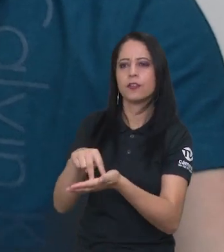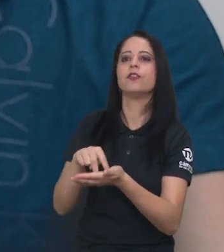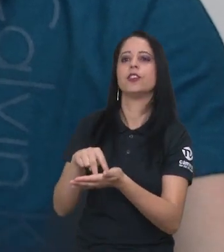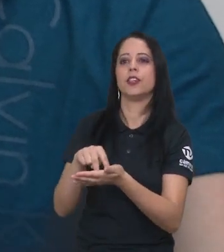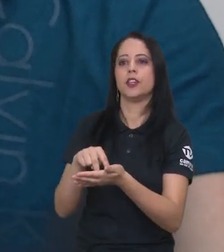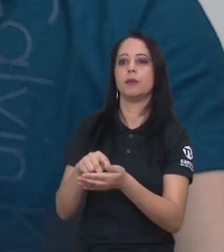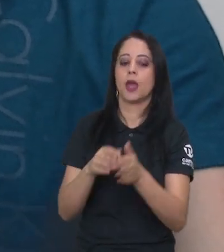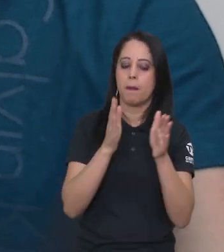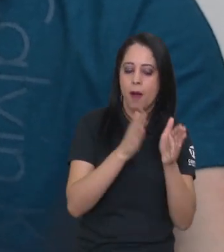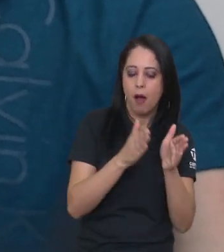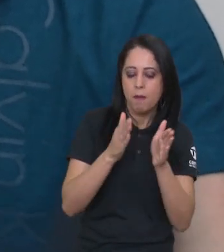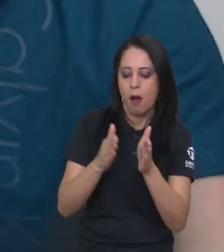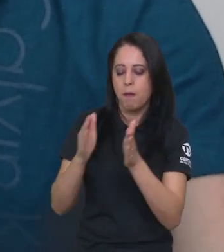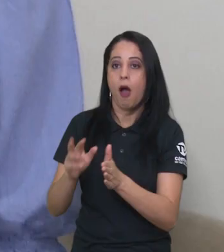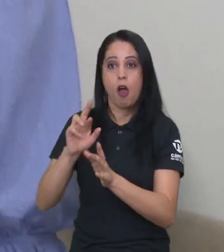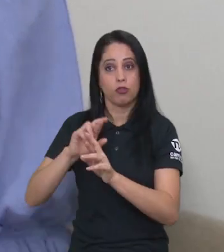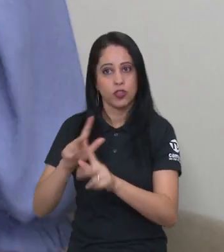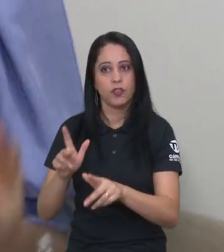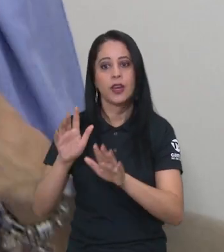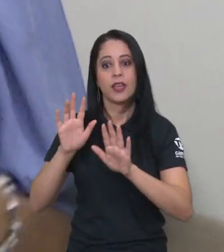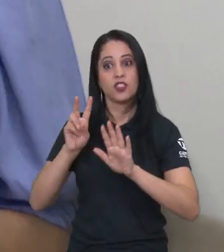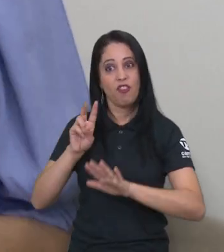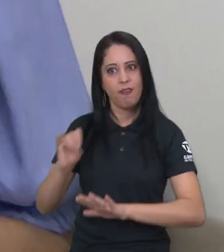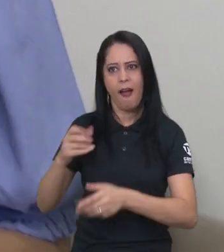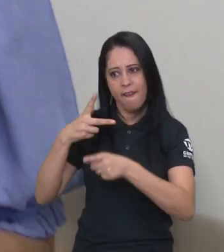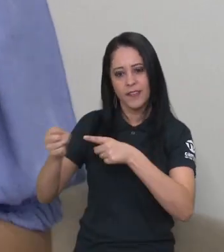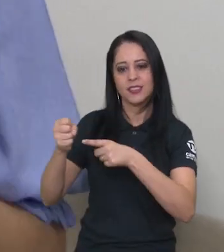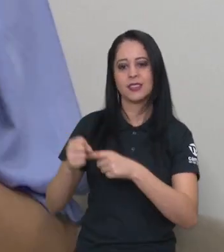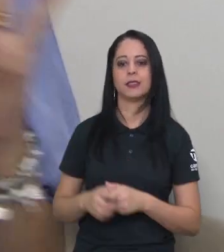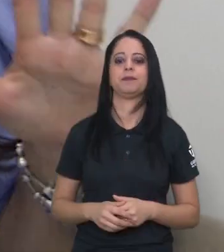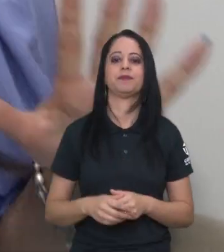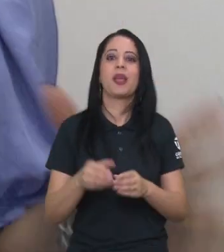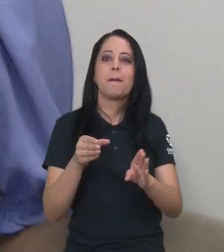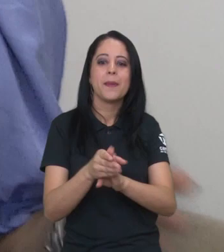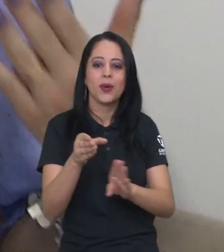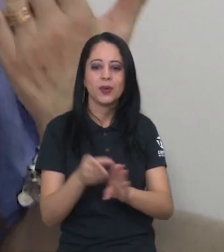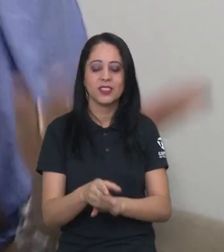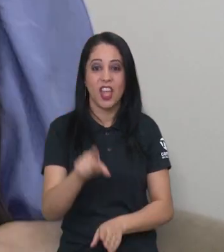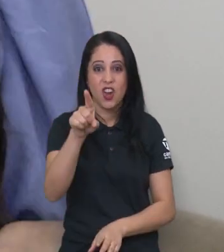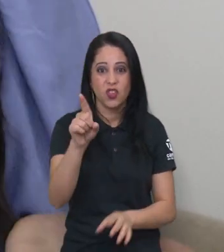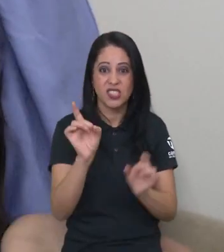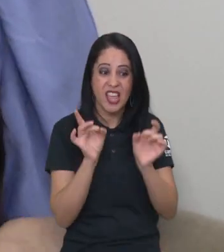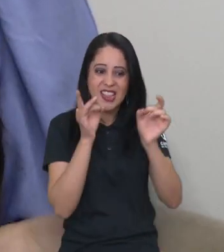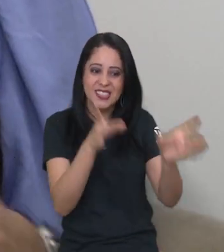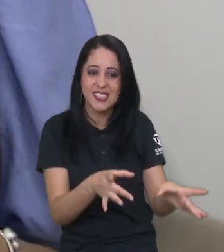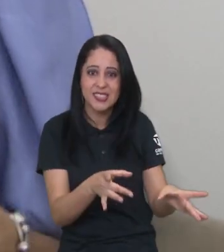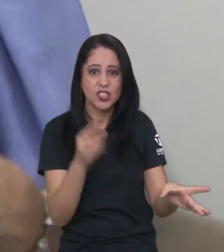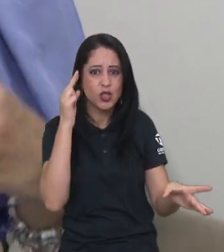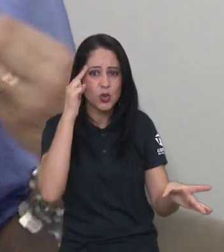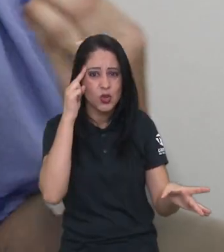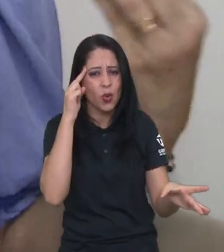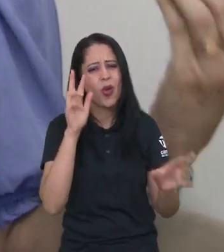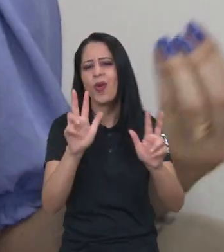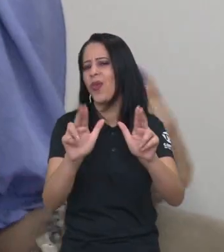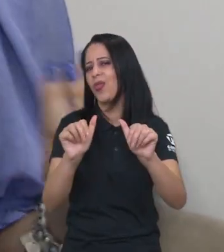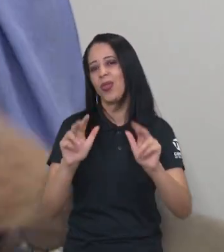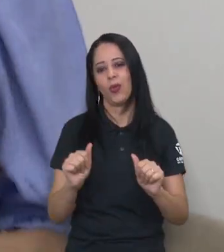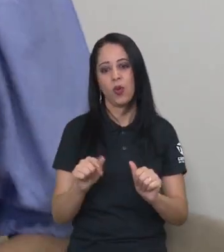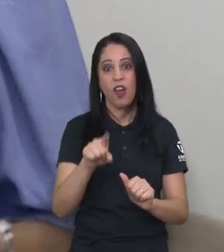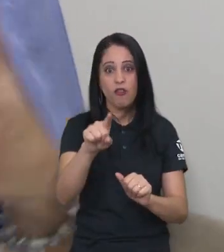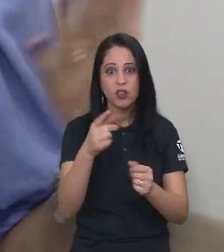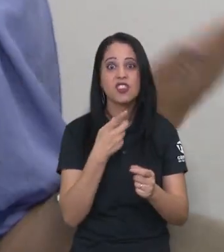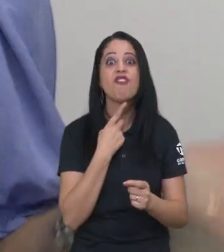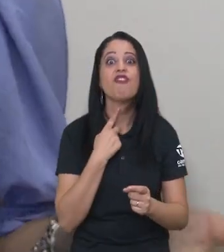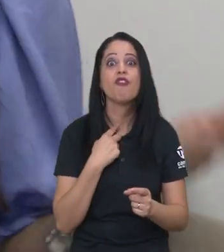processo diferente e que vai dar certo. O meu conselho é que, assim, não desistam do sonho de vocês. Se você tem uma vontade